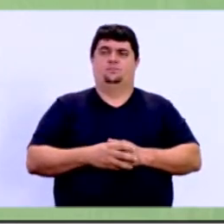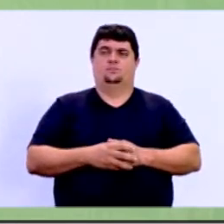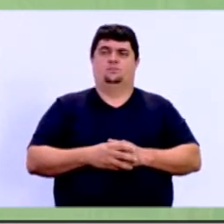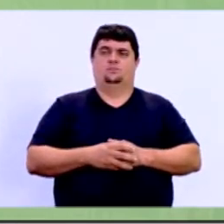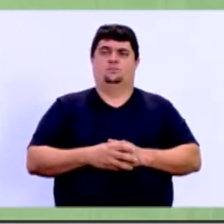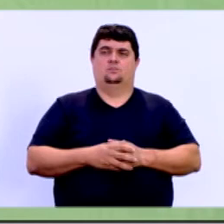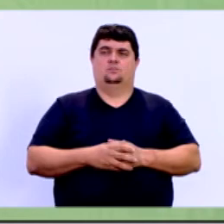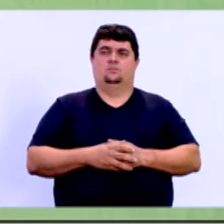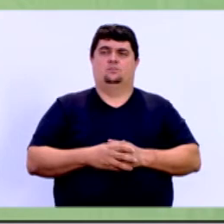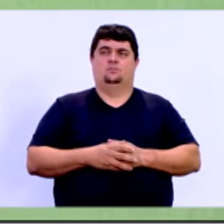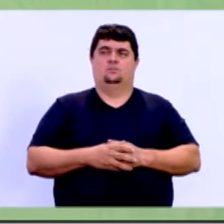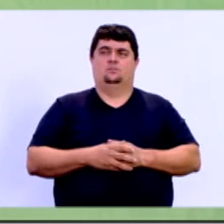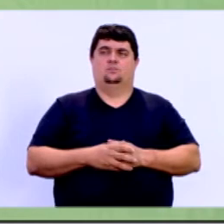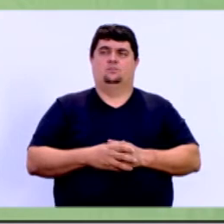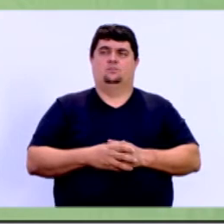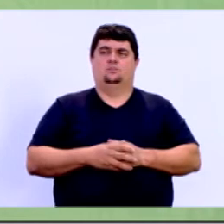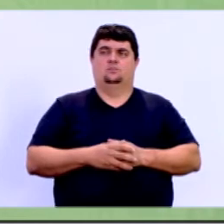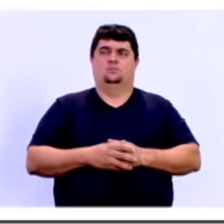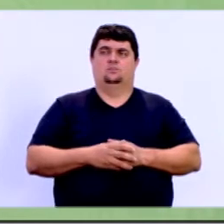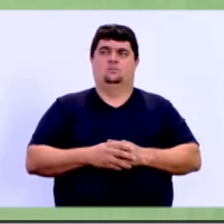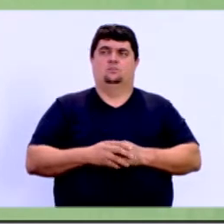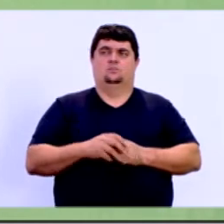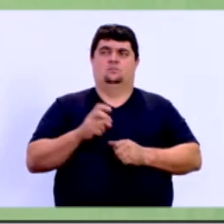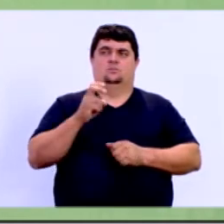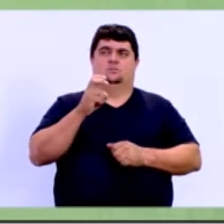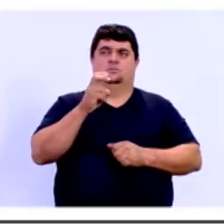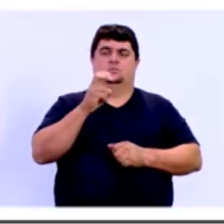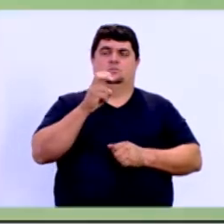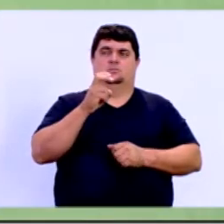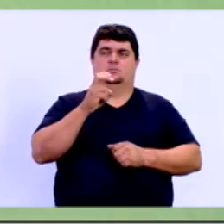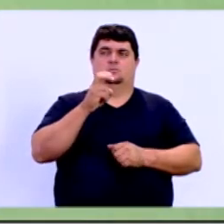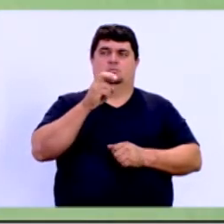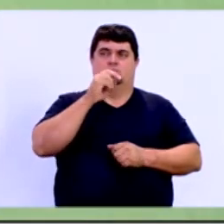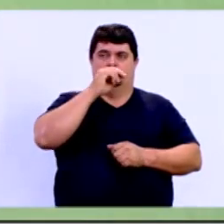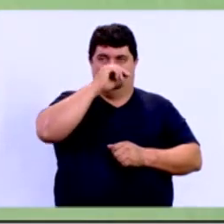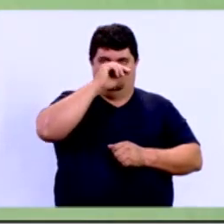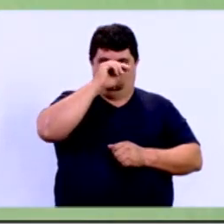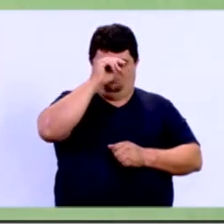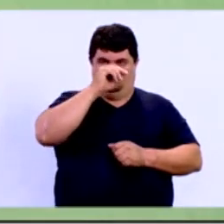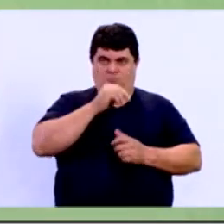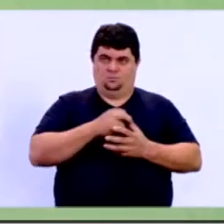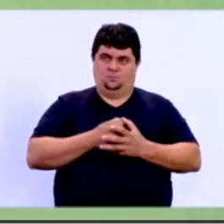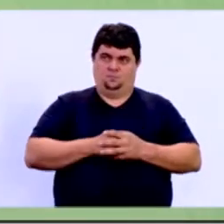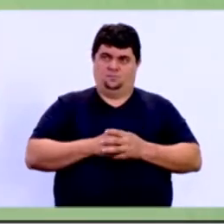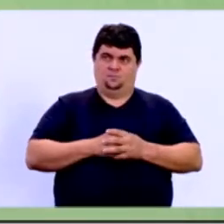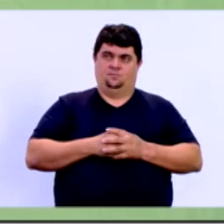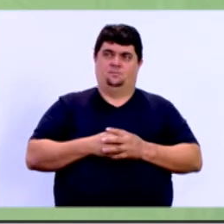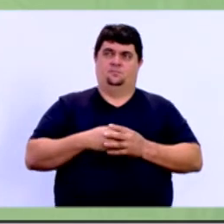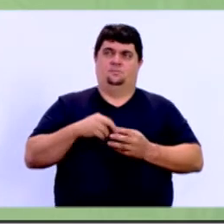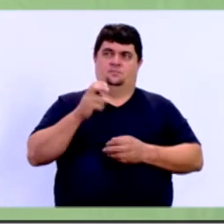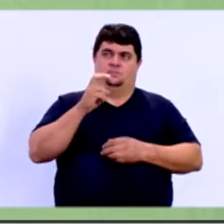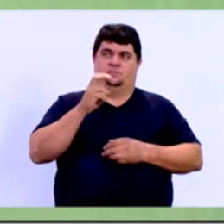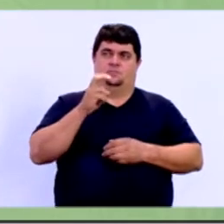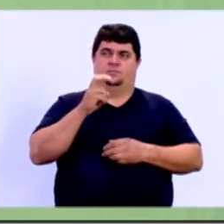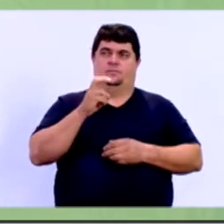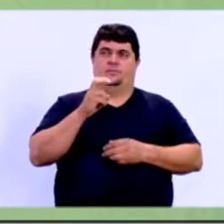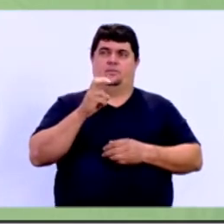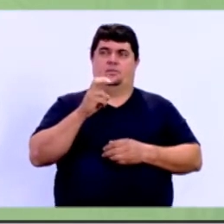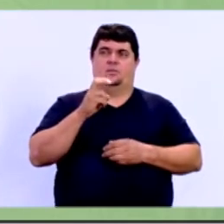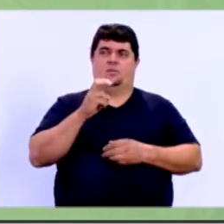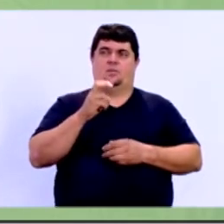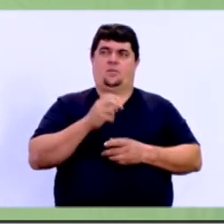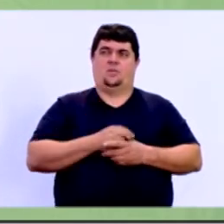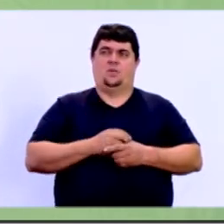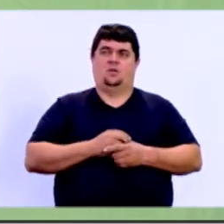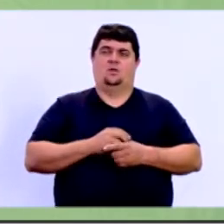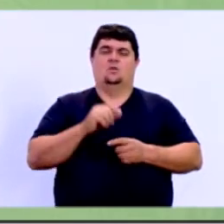Vamos para nossa questão número 5. A questão número 5, né, ela